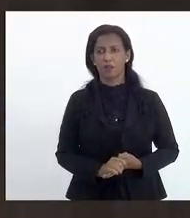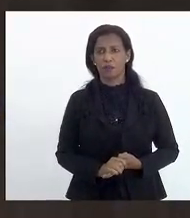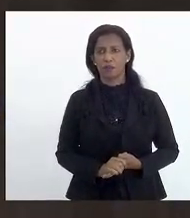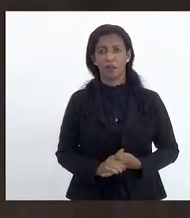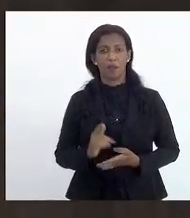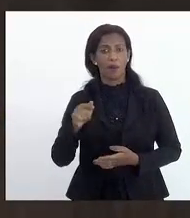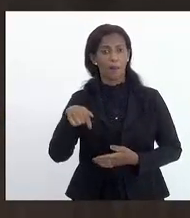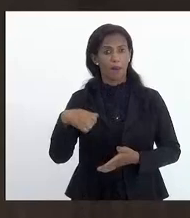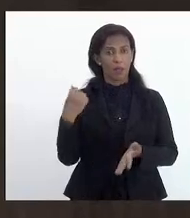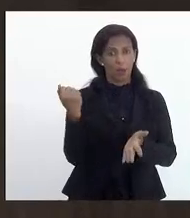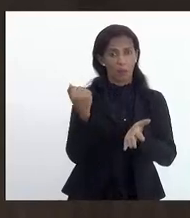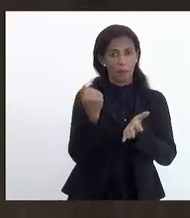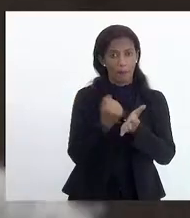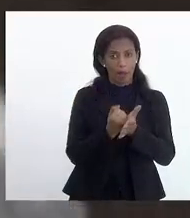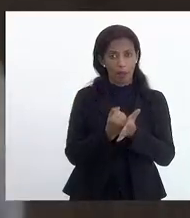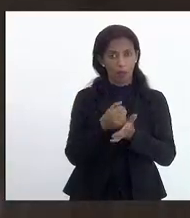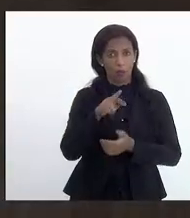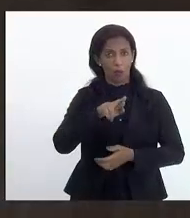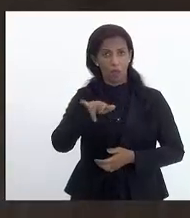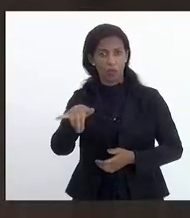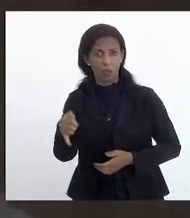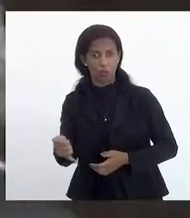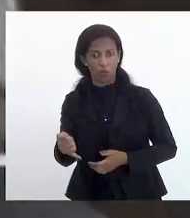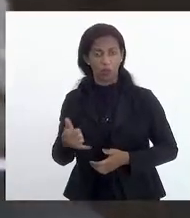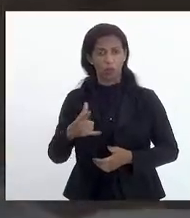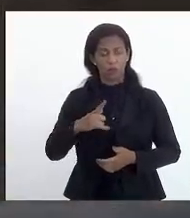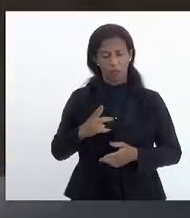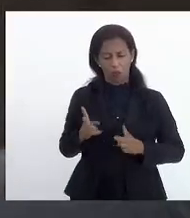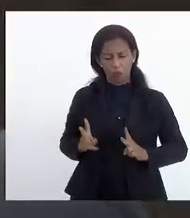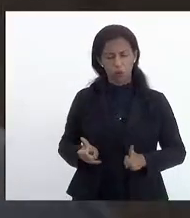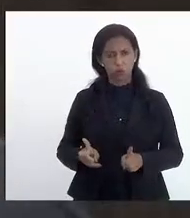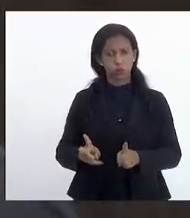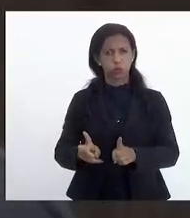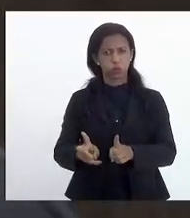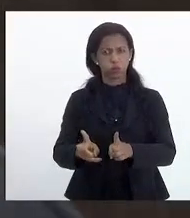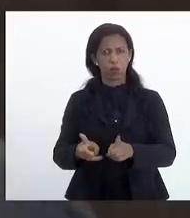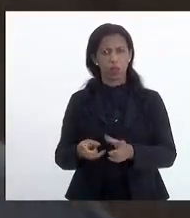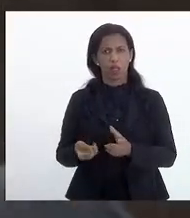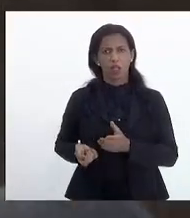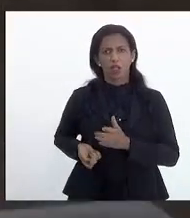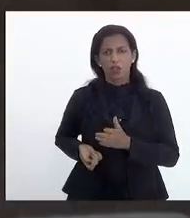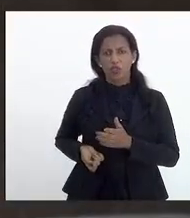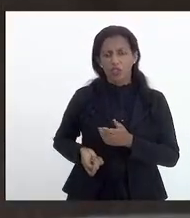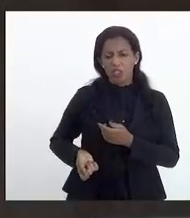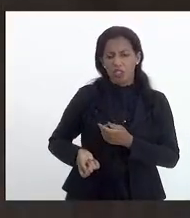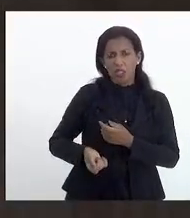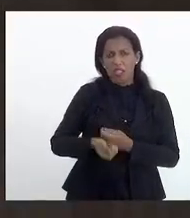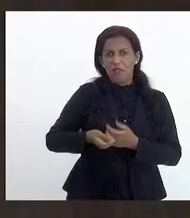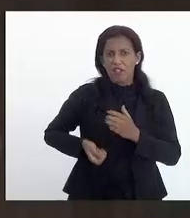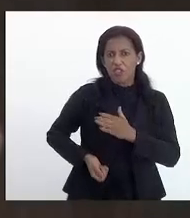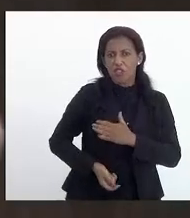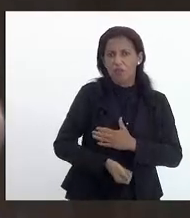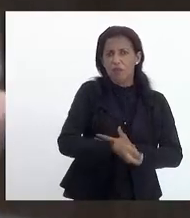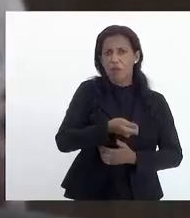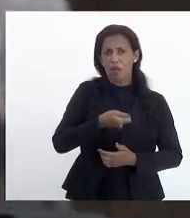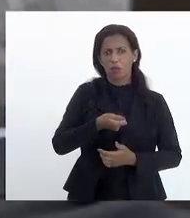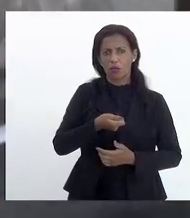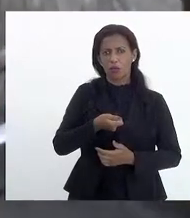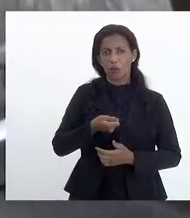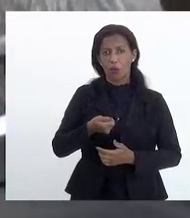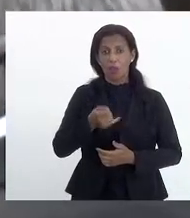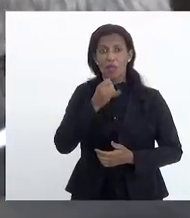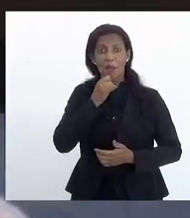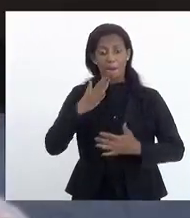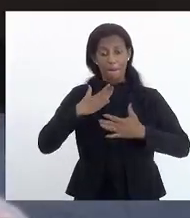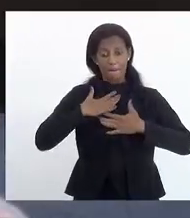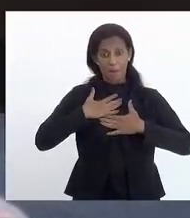para que o Pacto RJ tenha continuidade em investimentos em infraestrutura de forma sadia para os meus